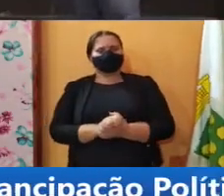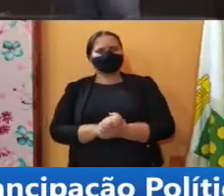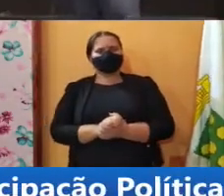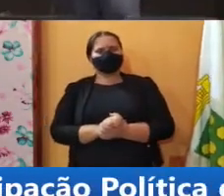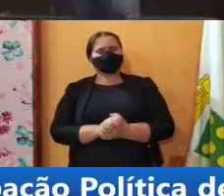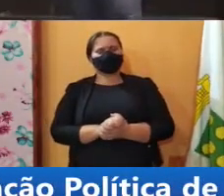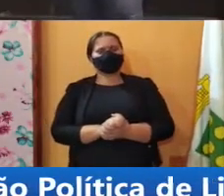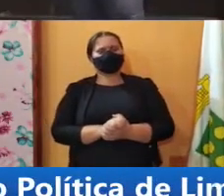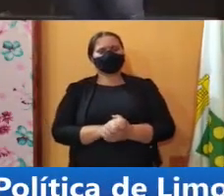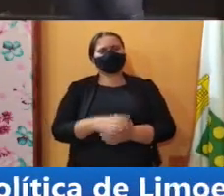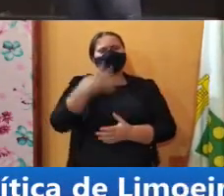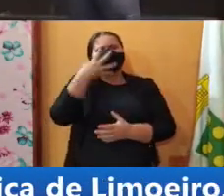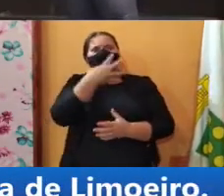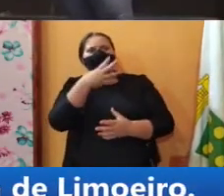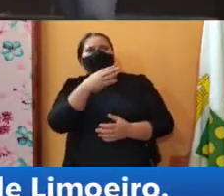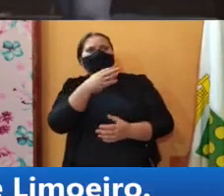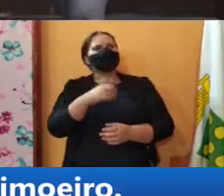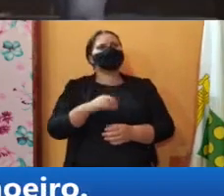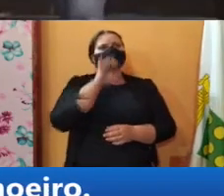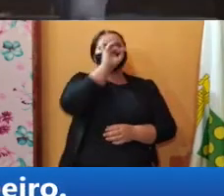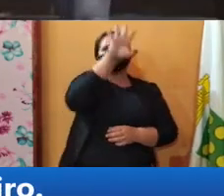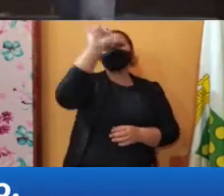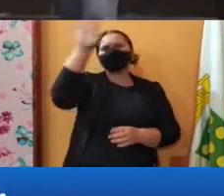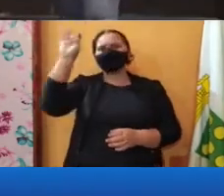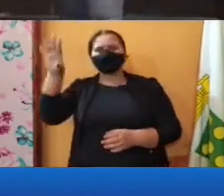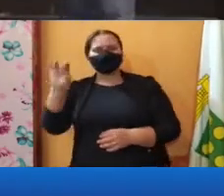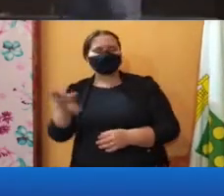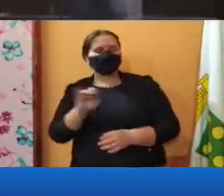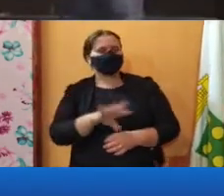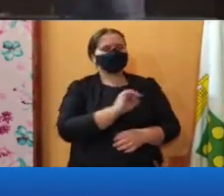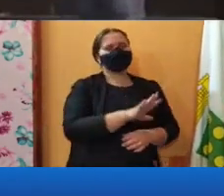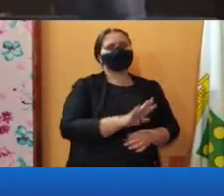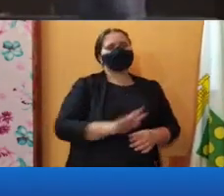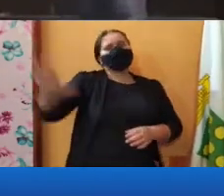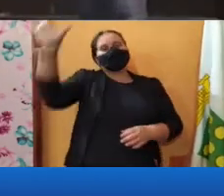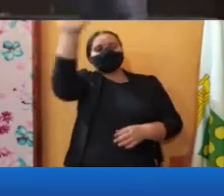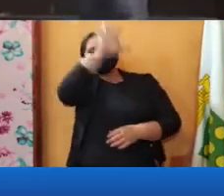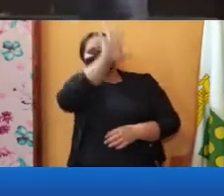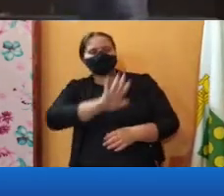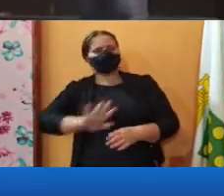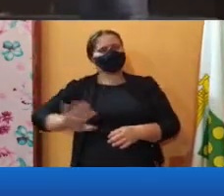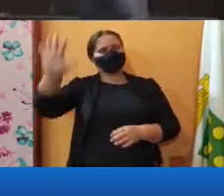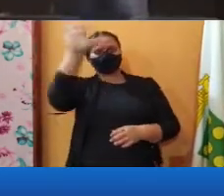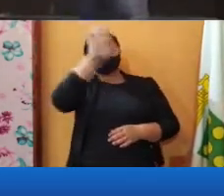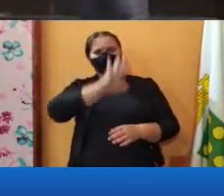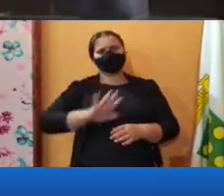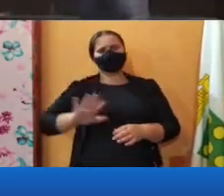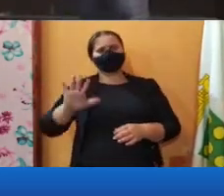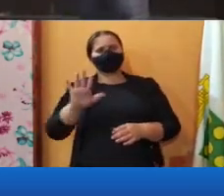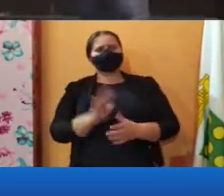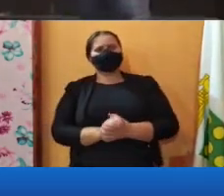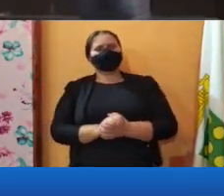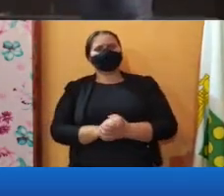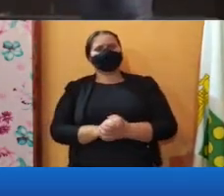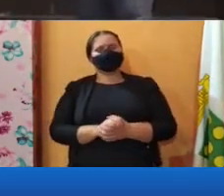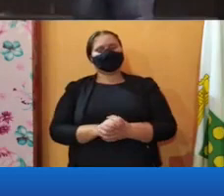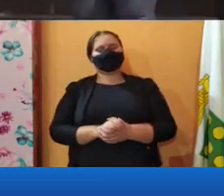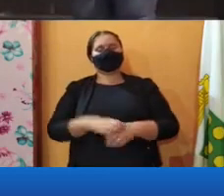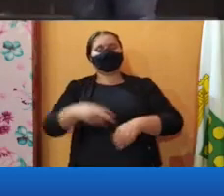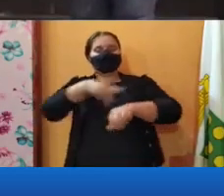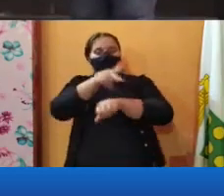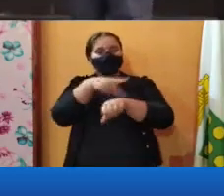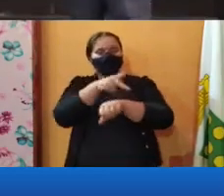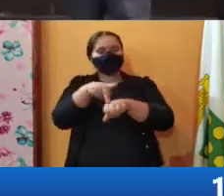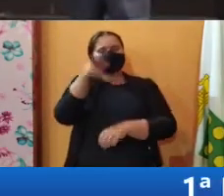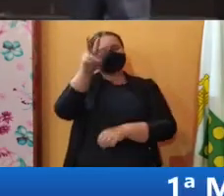cantos do país. O mundo onde a gente já foi, um exemplo, a gente foi até Portugal, e quando a gente